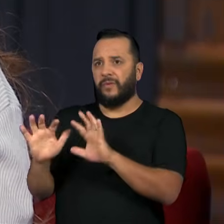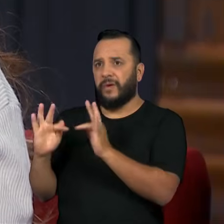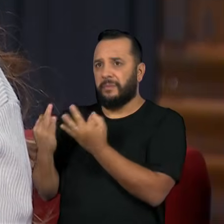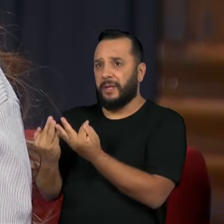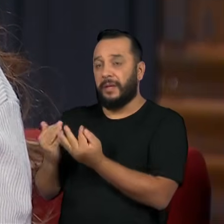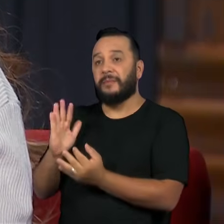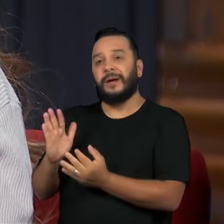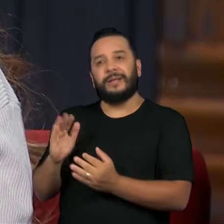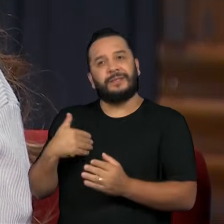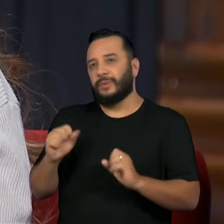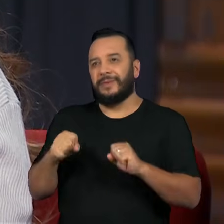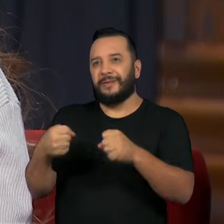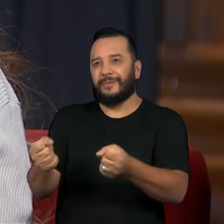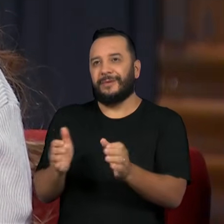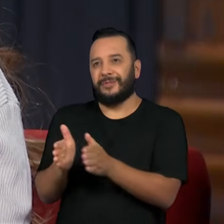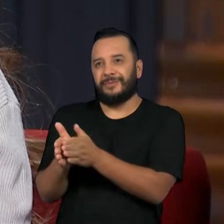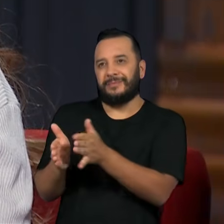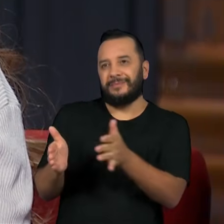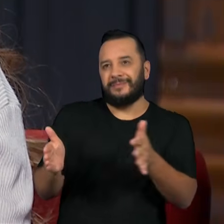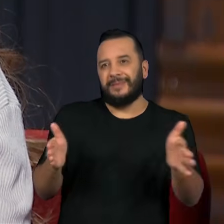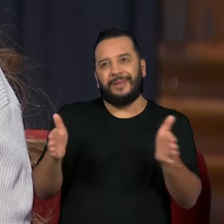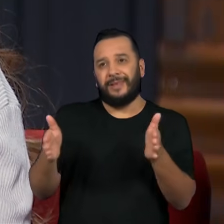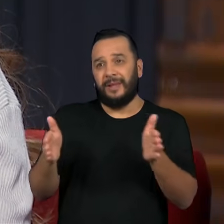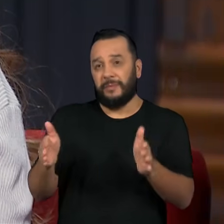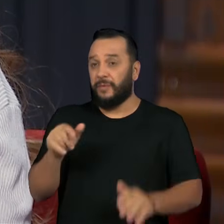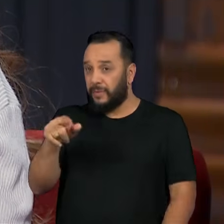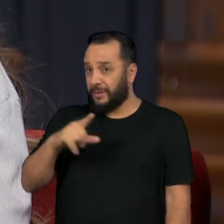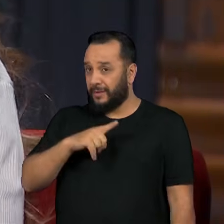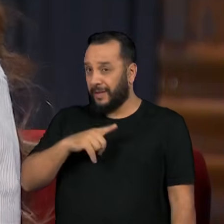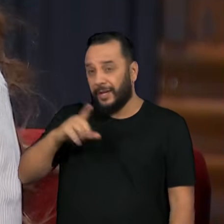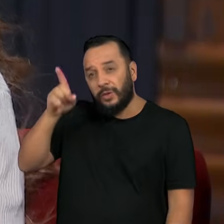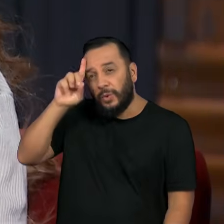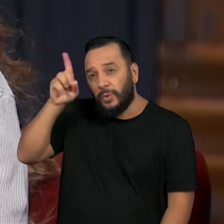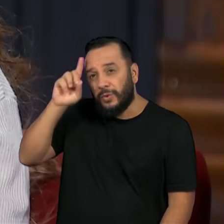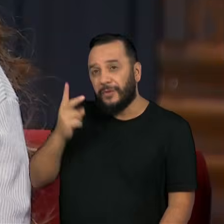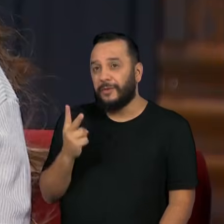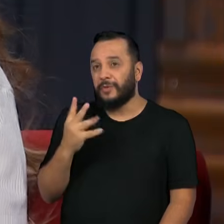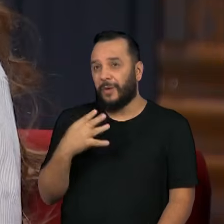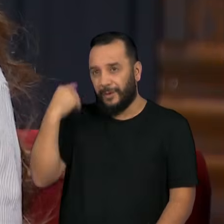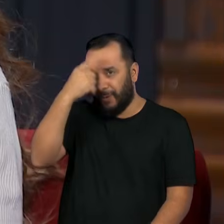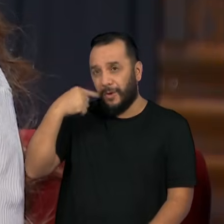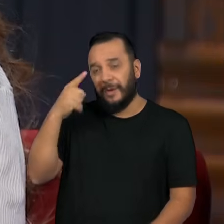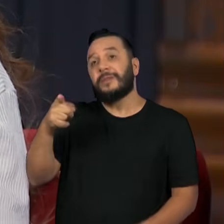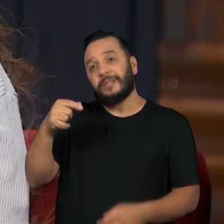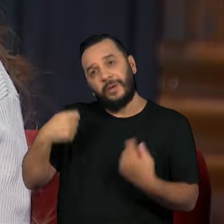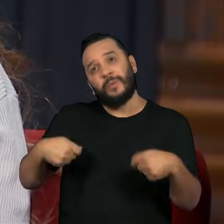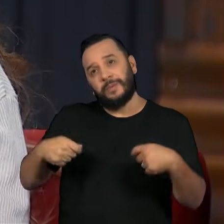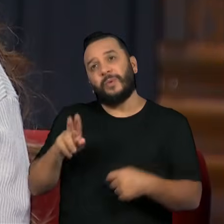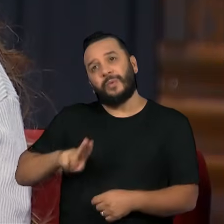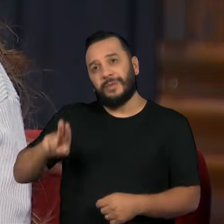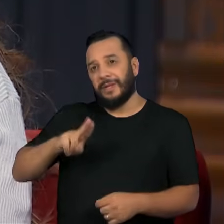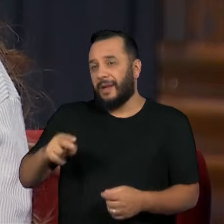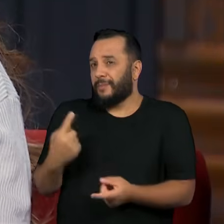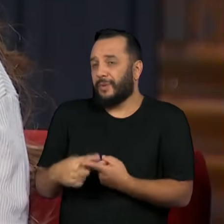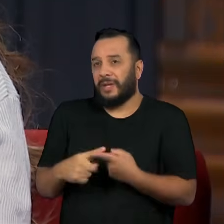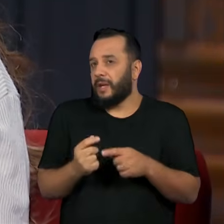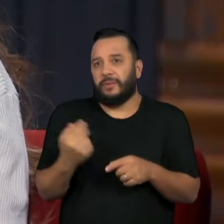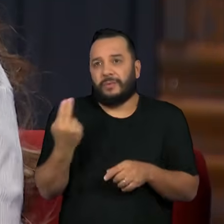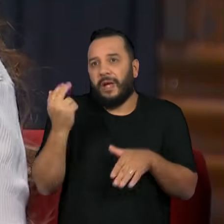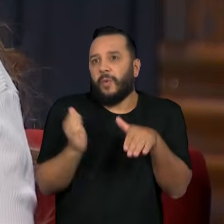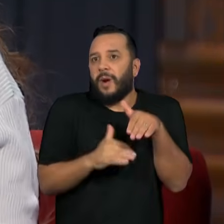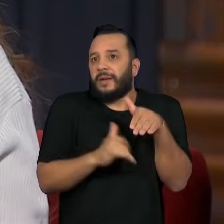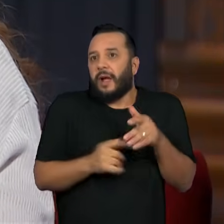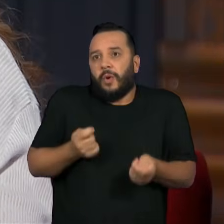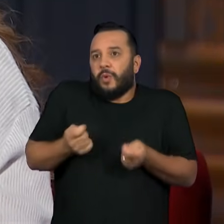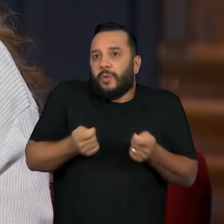tempo. Você recebe todo dia 24 horas lá na sua conta. E você tem que gastar, porque não tem essa de poupar o tempo, né? Vamos economizar